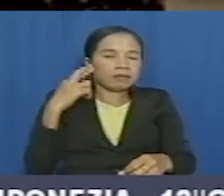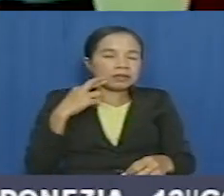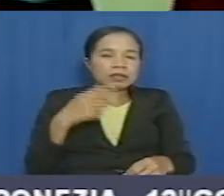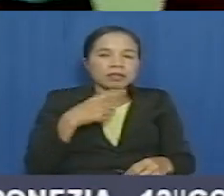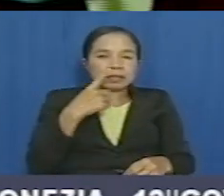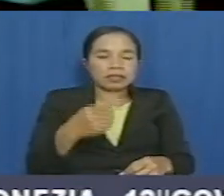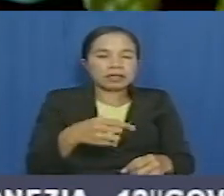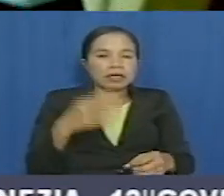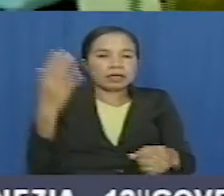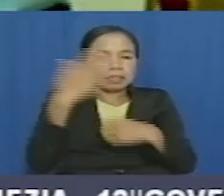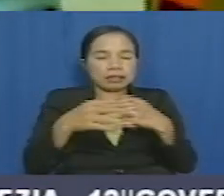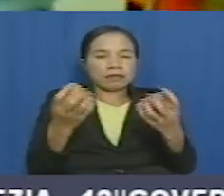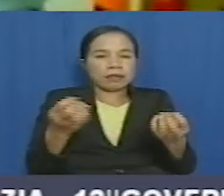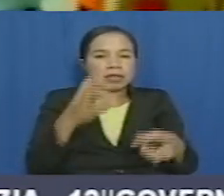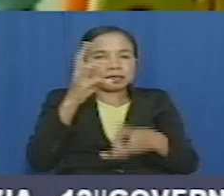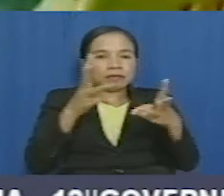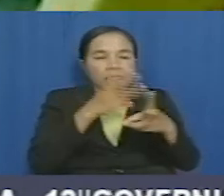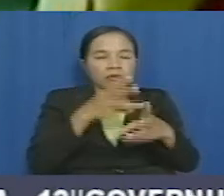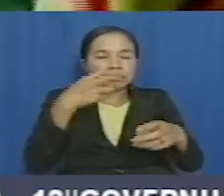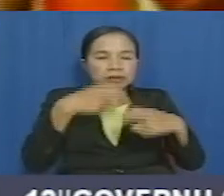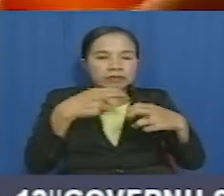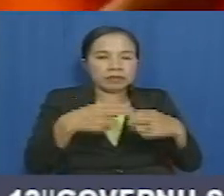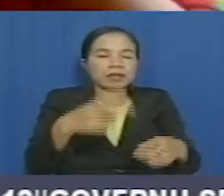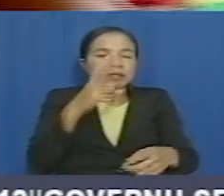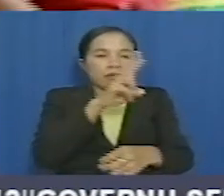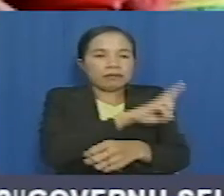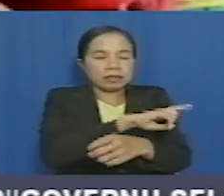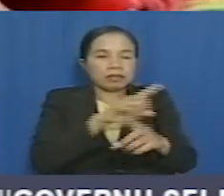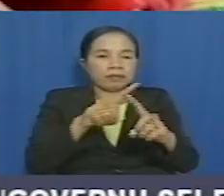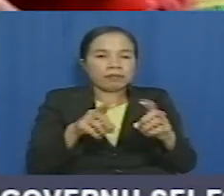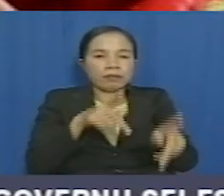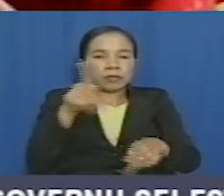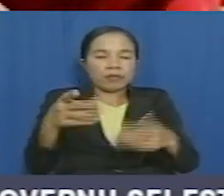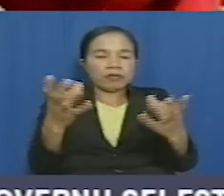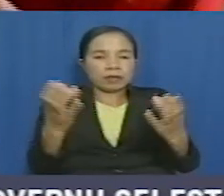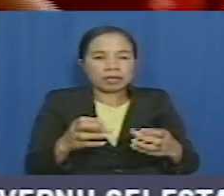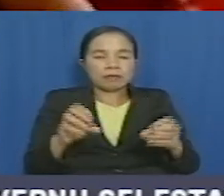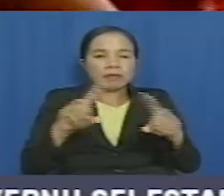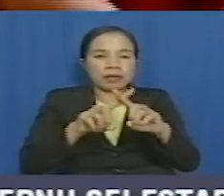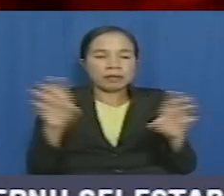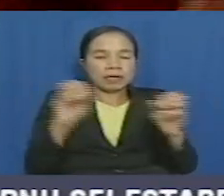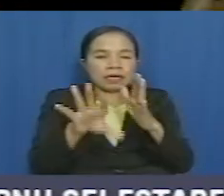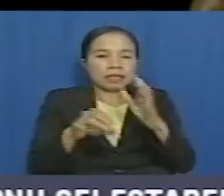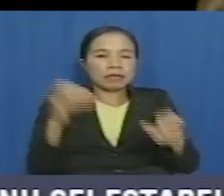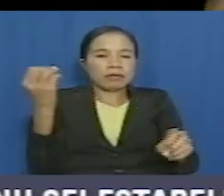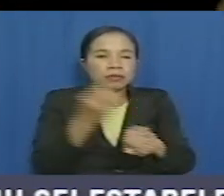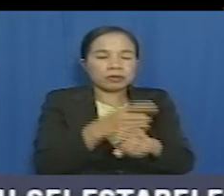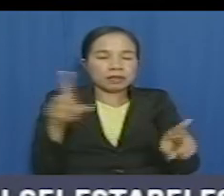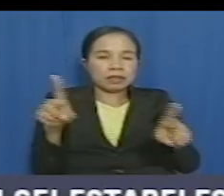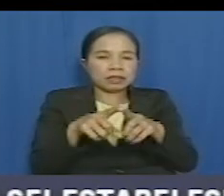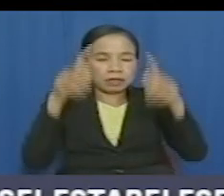e o mundo difícil a tu acesso vacina, mas que povo a cara que me reta na oportunidade de anessa em Timor-Leste. Ramos Horta usa para o